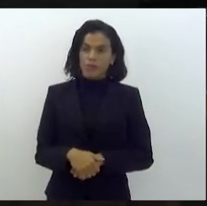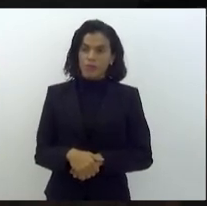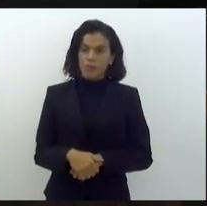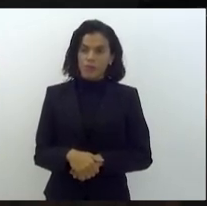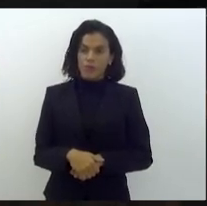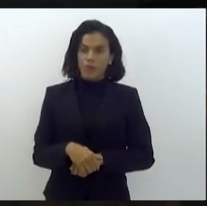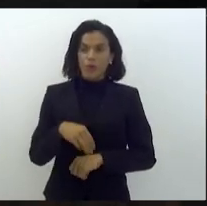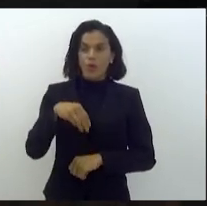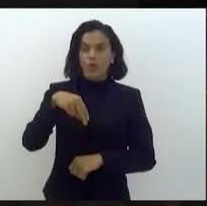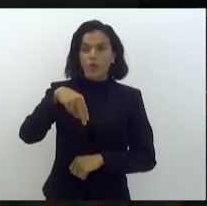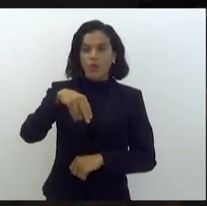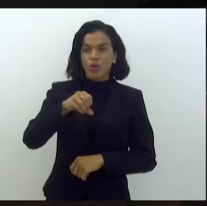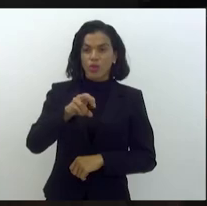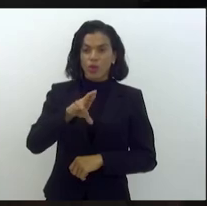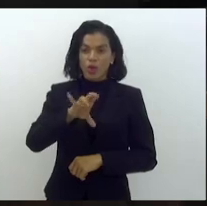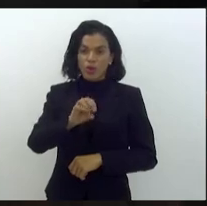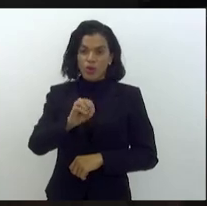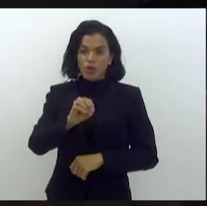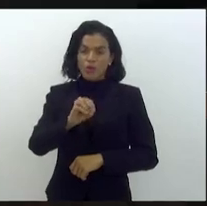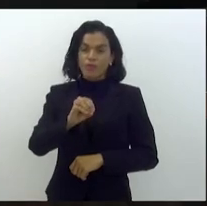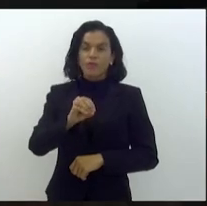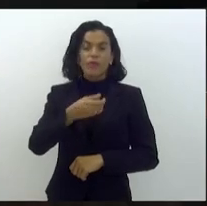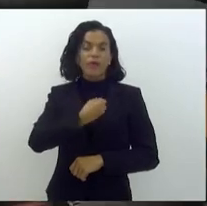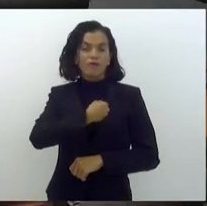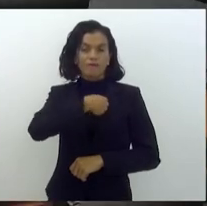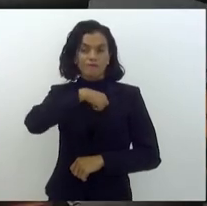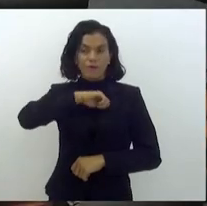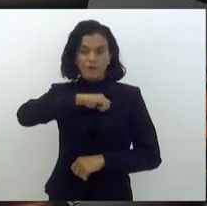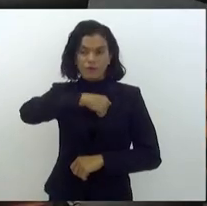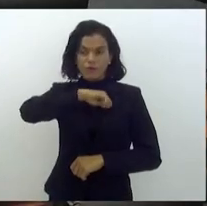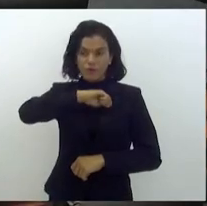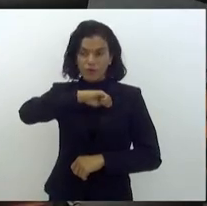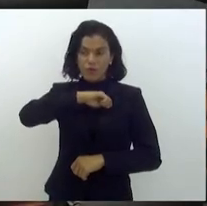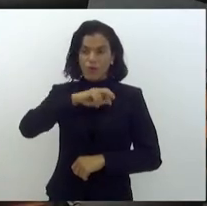Mauro Osório Assessoria fiscal e UFRJ